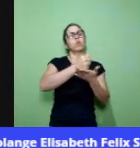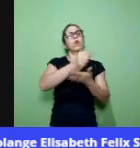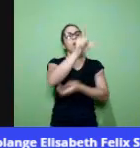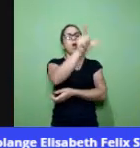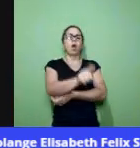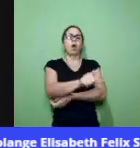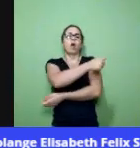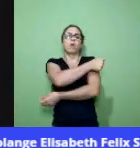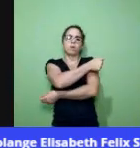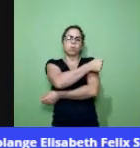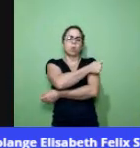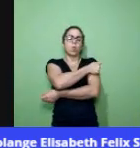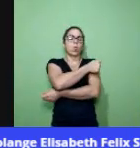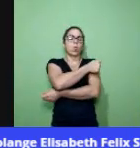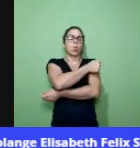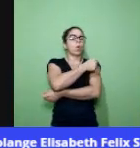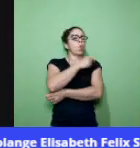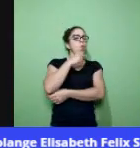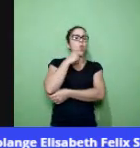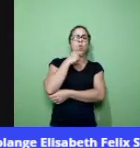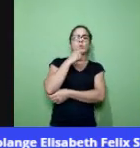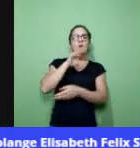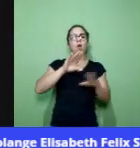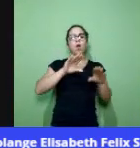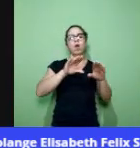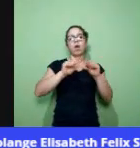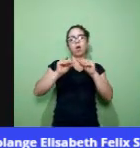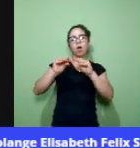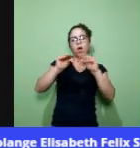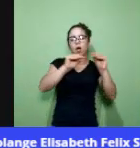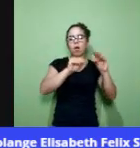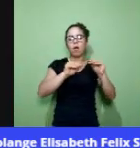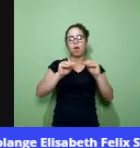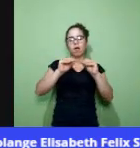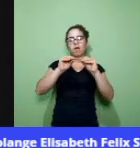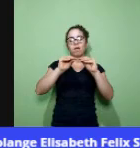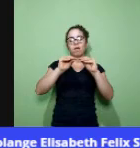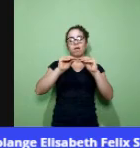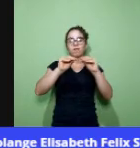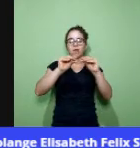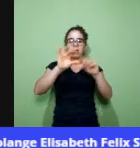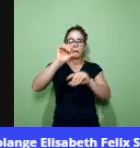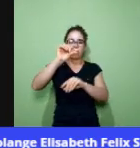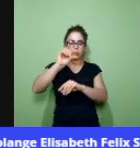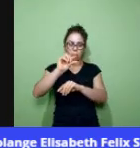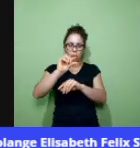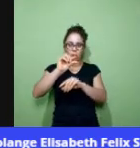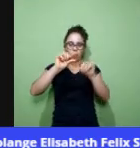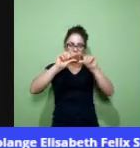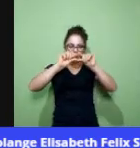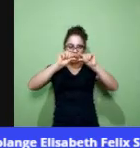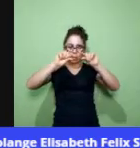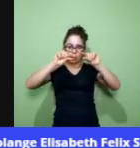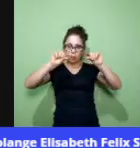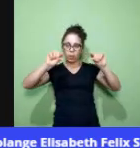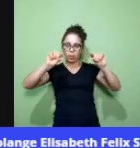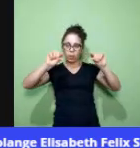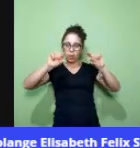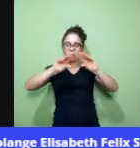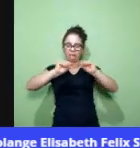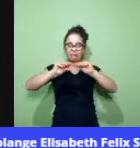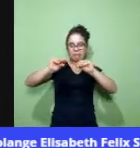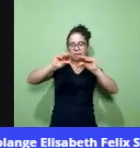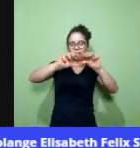como prioridade, verificar o material que melhor vai atender o nosso estudante. Então, pensando no estudante que ele não consegue